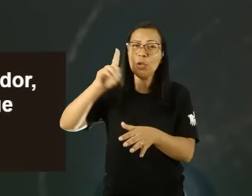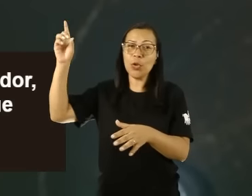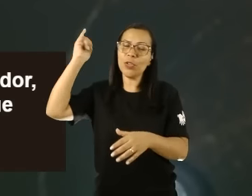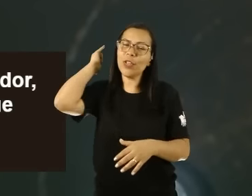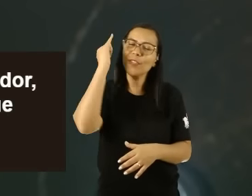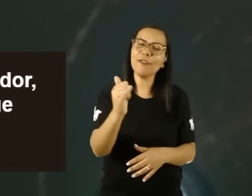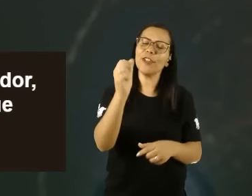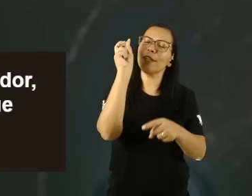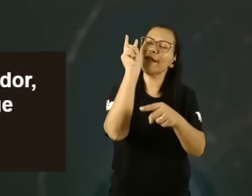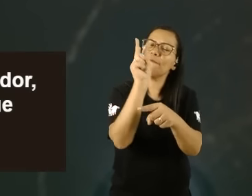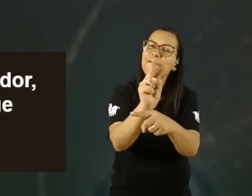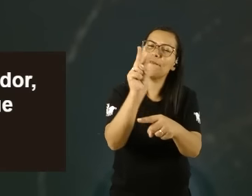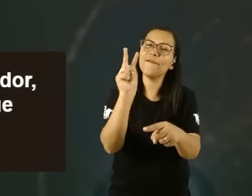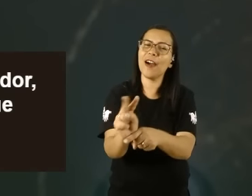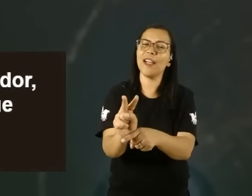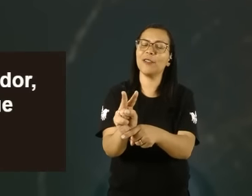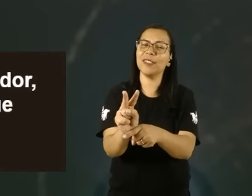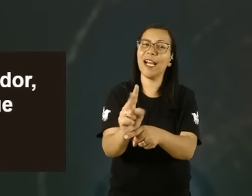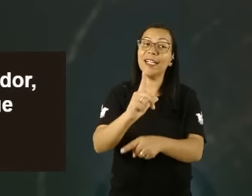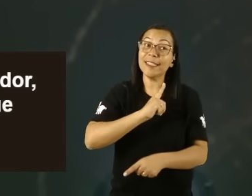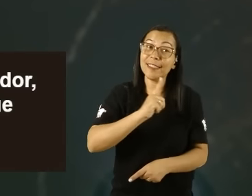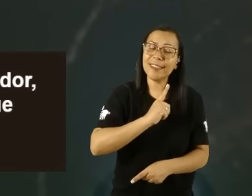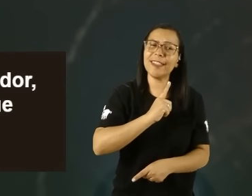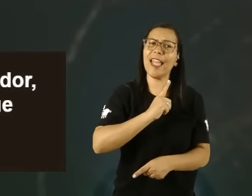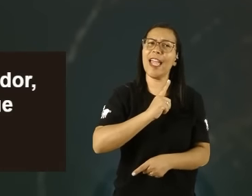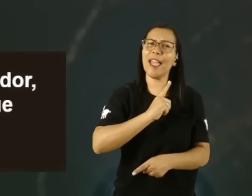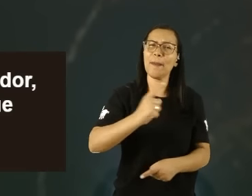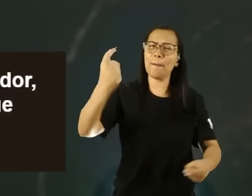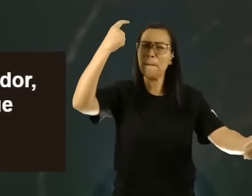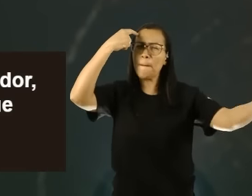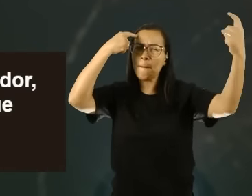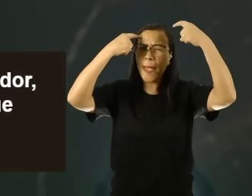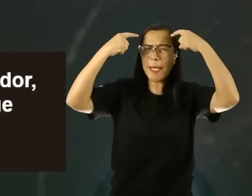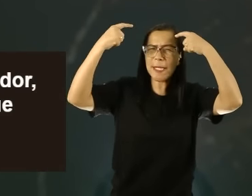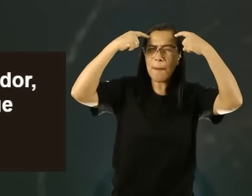sei que tem coisas naturais aí chamando você, mas Deus manda dizer,